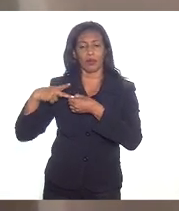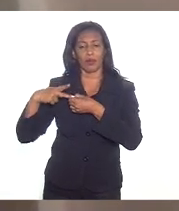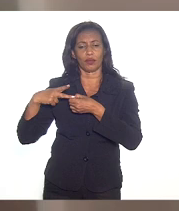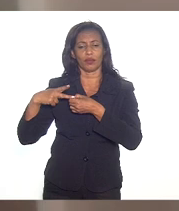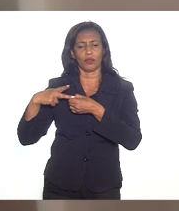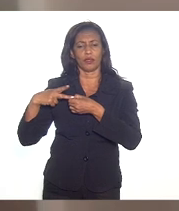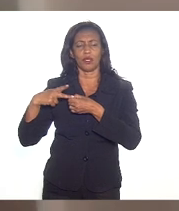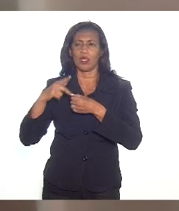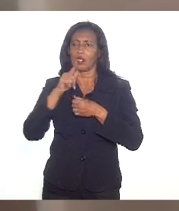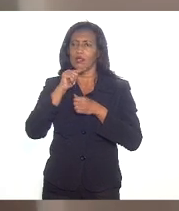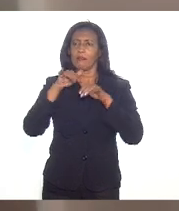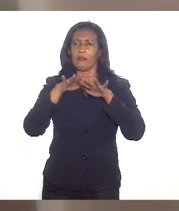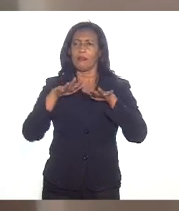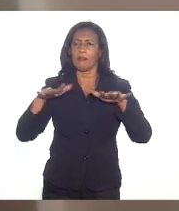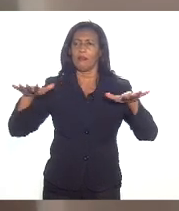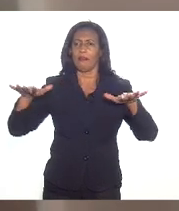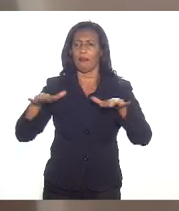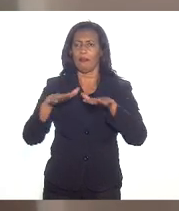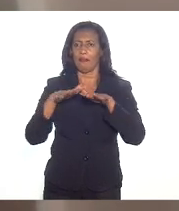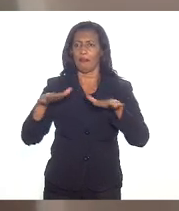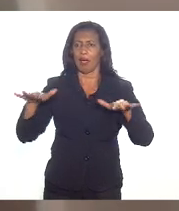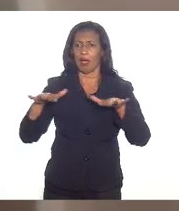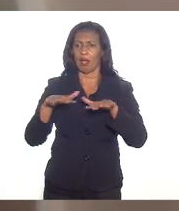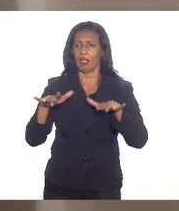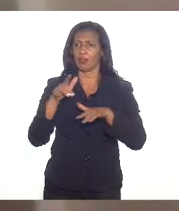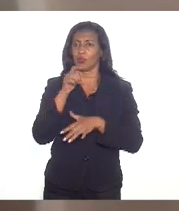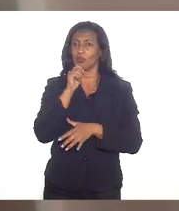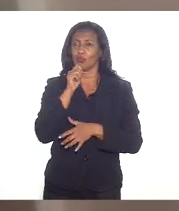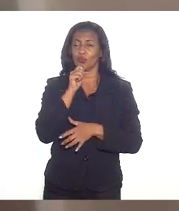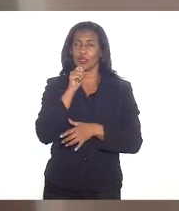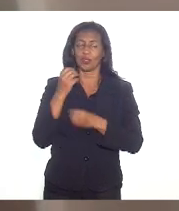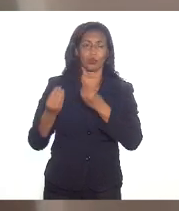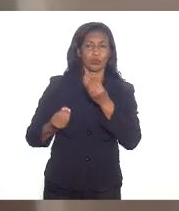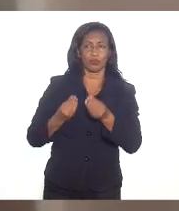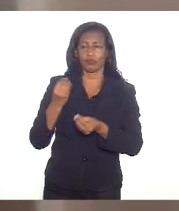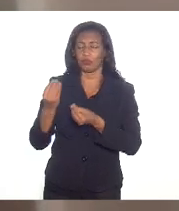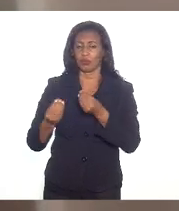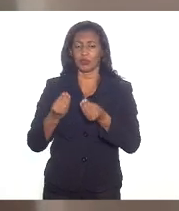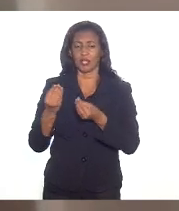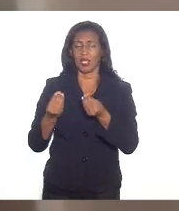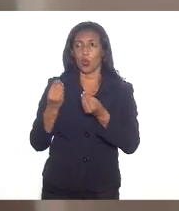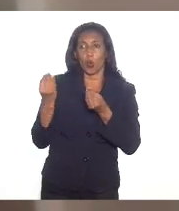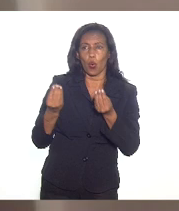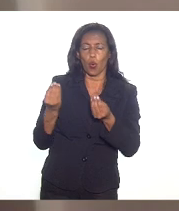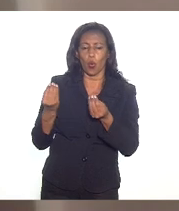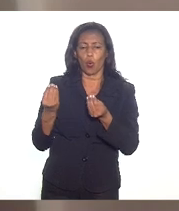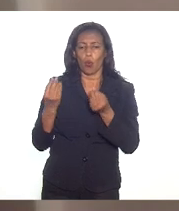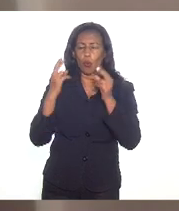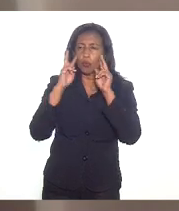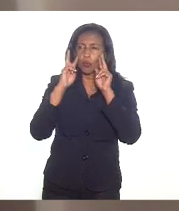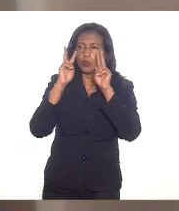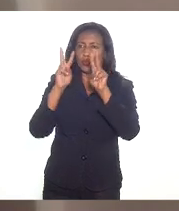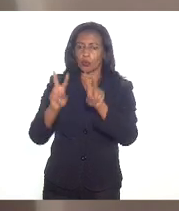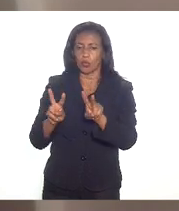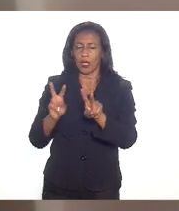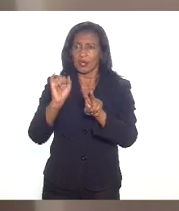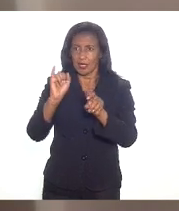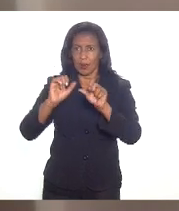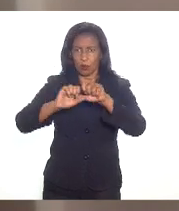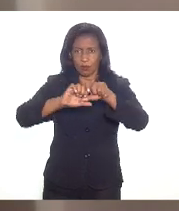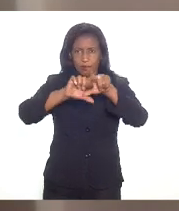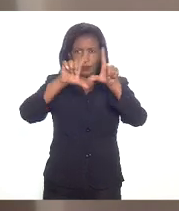em alto mar. Ou seja, quer dizer, você não tem nenhum... E mais, quer dizer, quando a gente olhar, se eu tivesse aberto nessa tabela